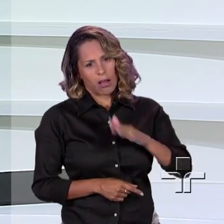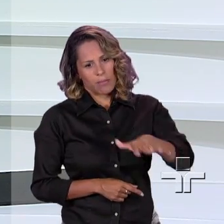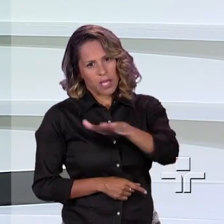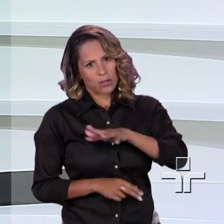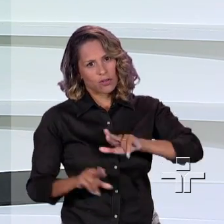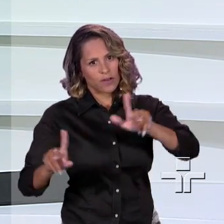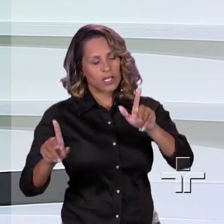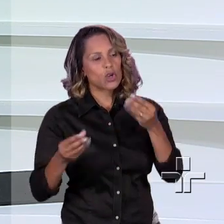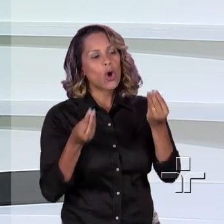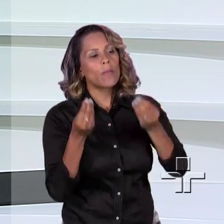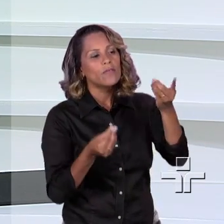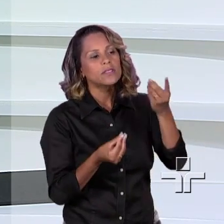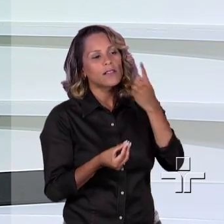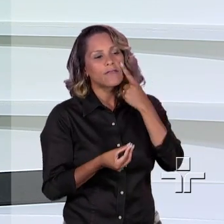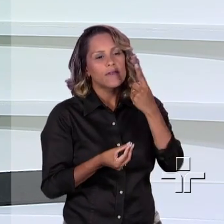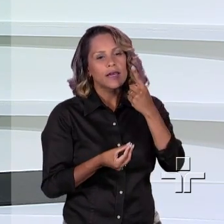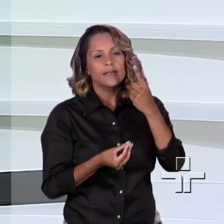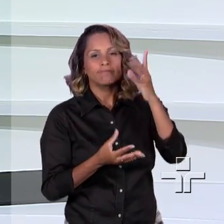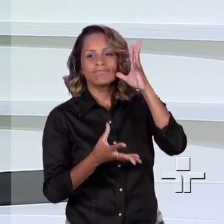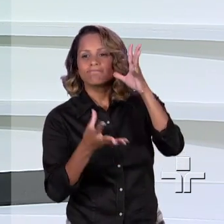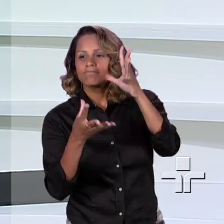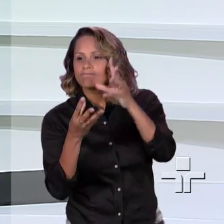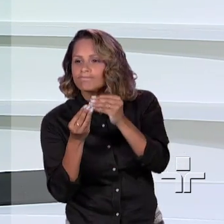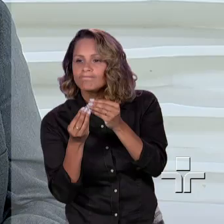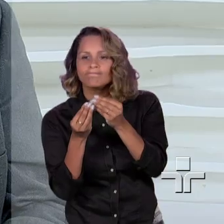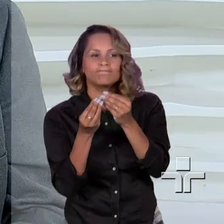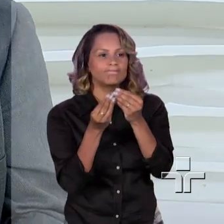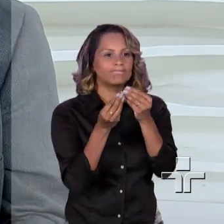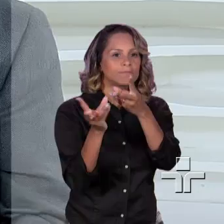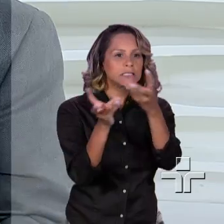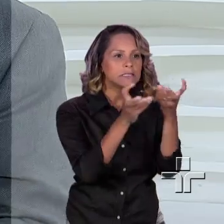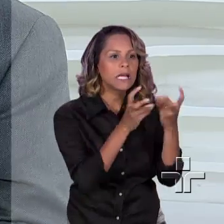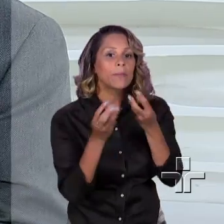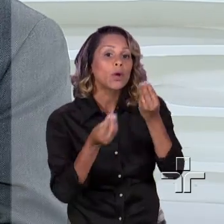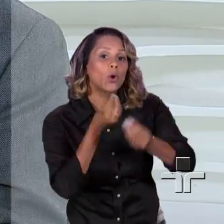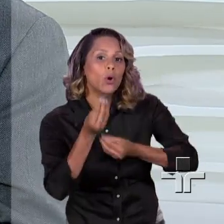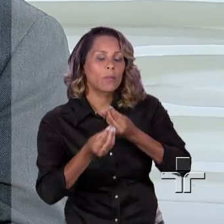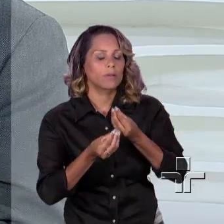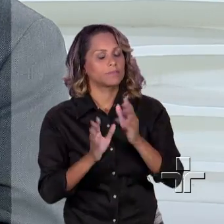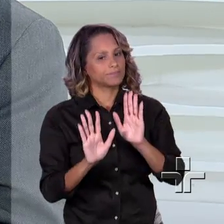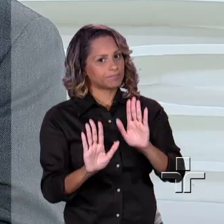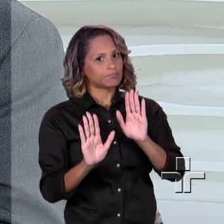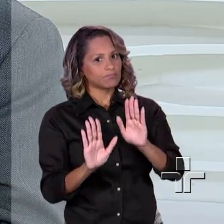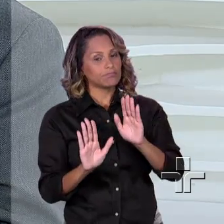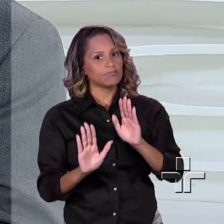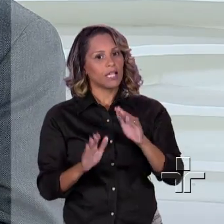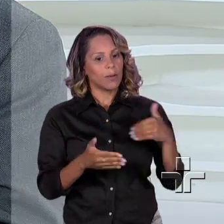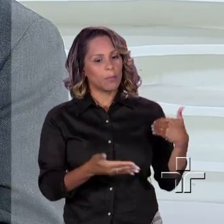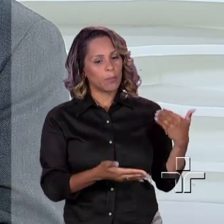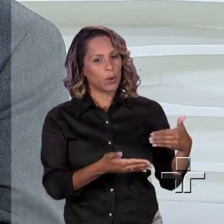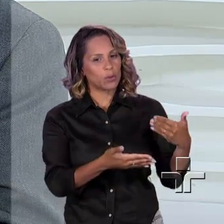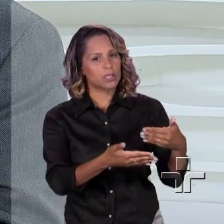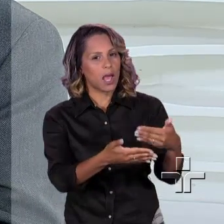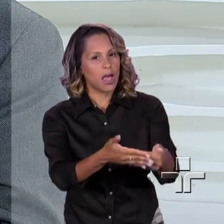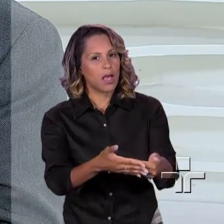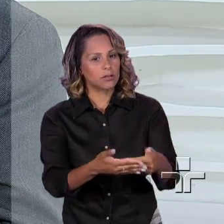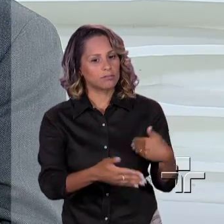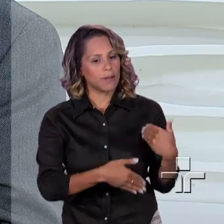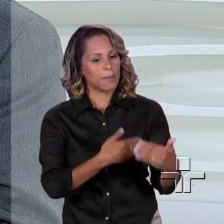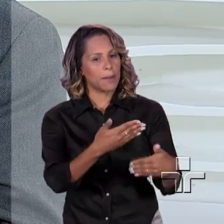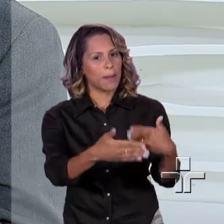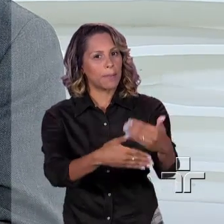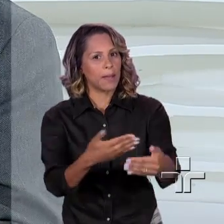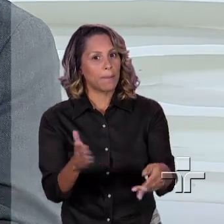interpretar o que está acontecendo? Posso completar, aqui no Brasil, é mundial, é um retrocesso enorme das igrejas evangélicas